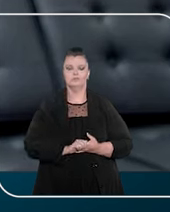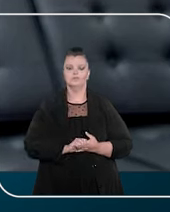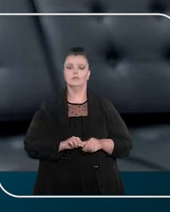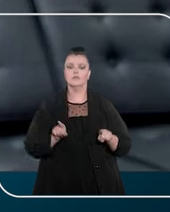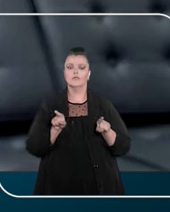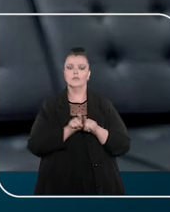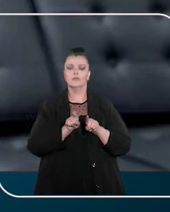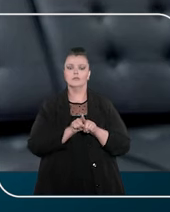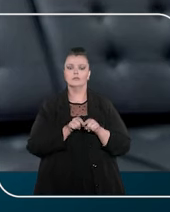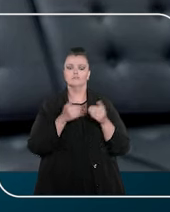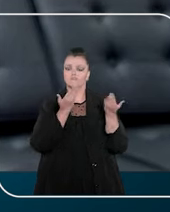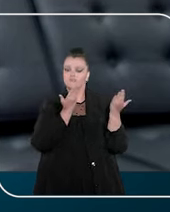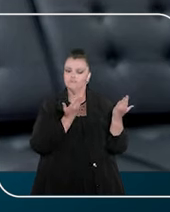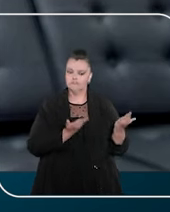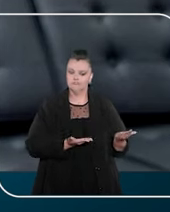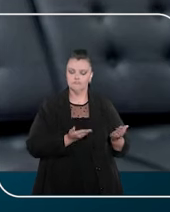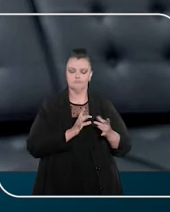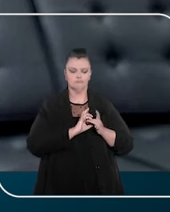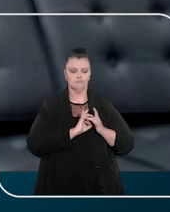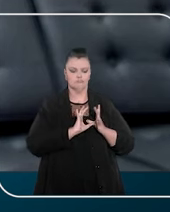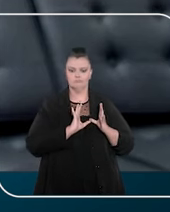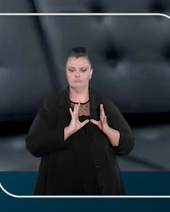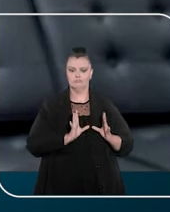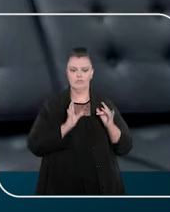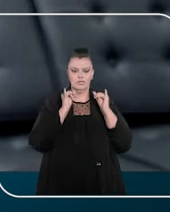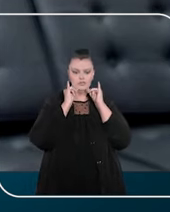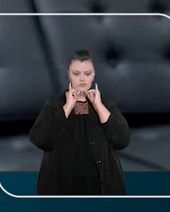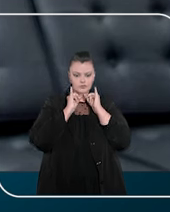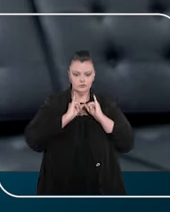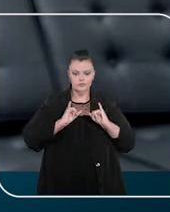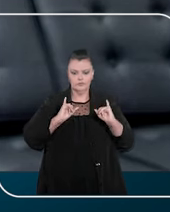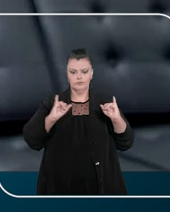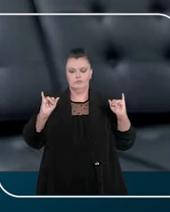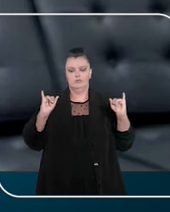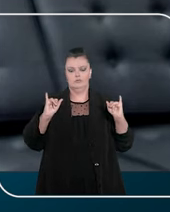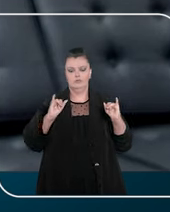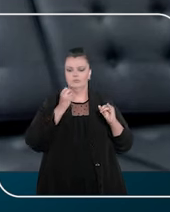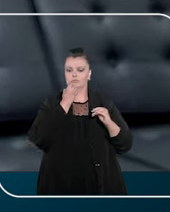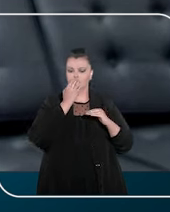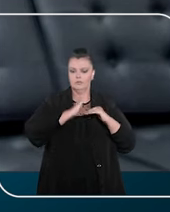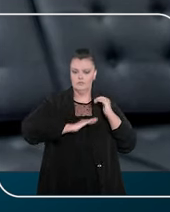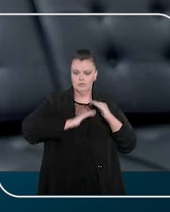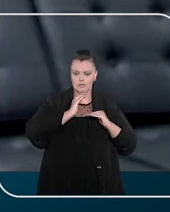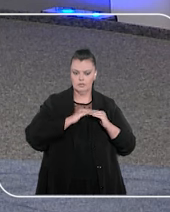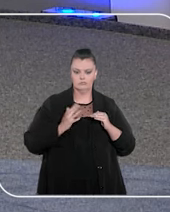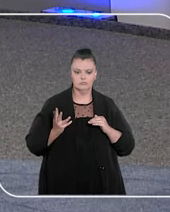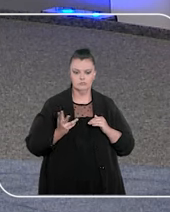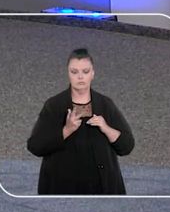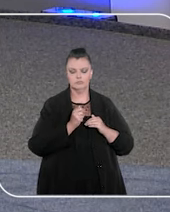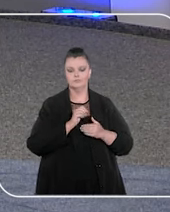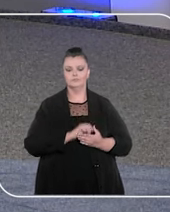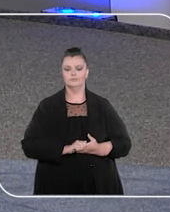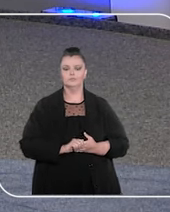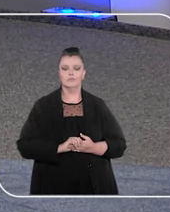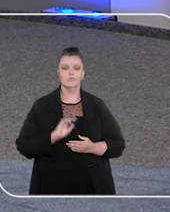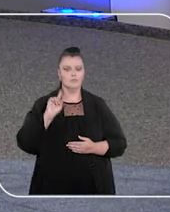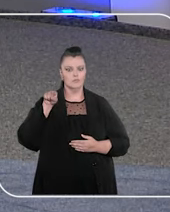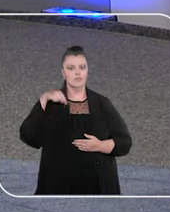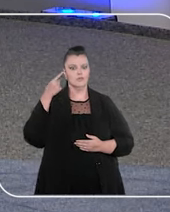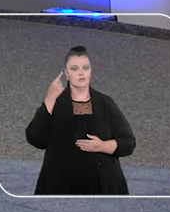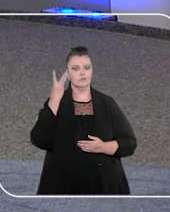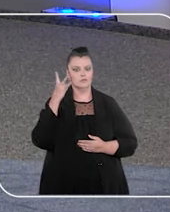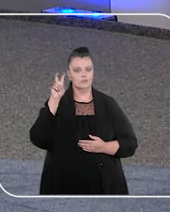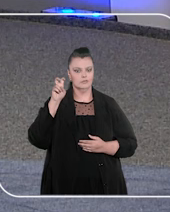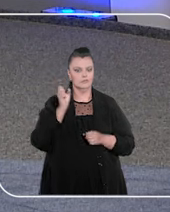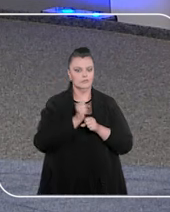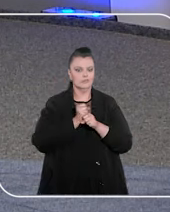e colocando sempre à disposição para divulgar as boas ações no Tribunal da Cidadania. Obrigado. E que venham os próximos